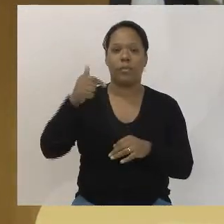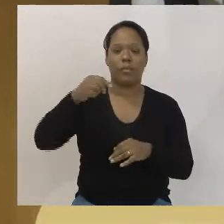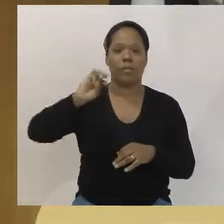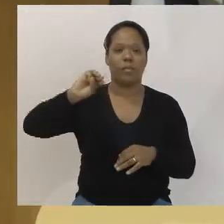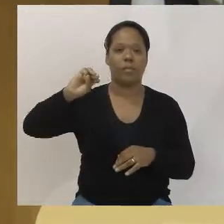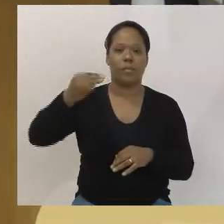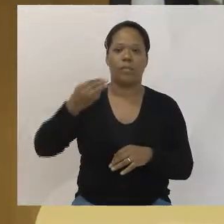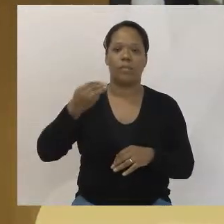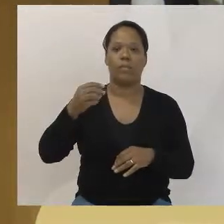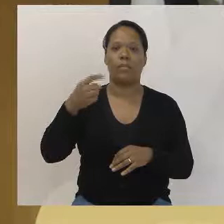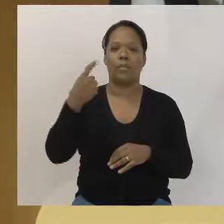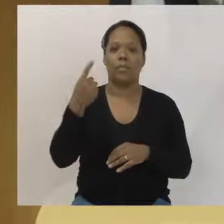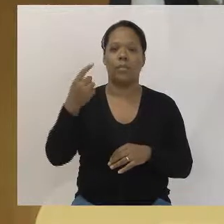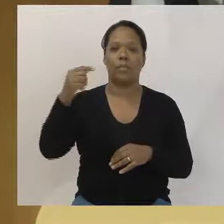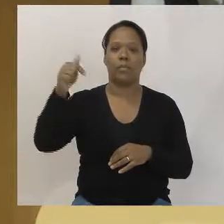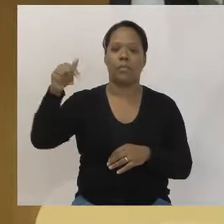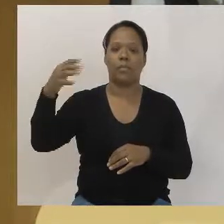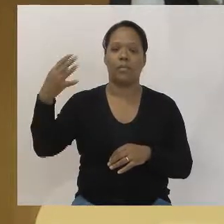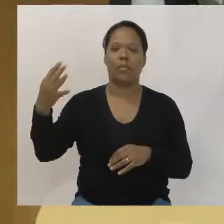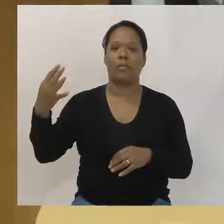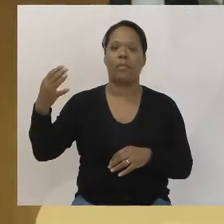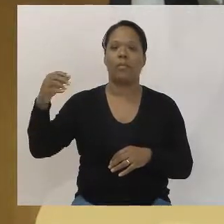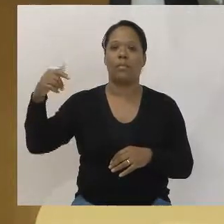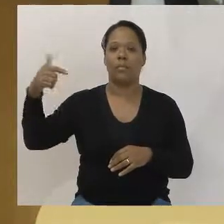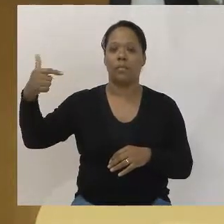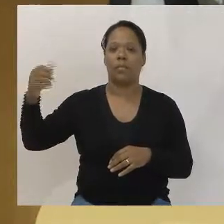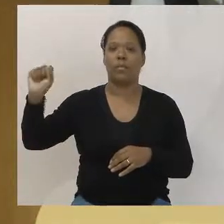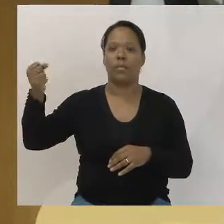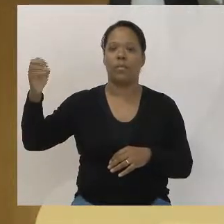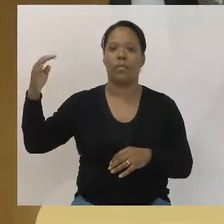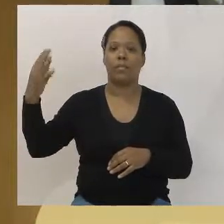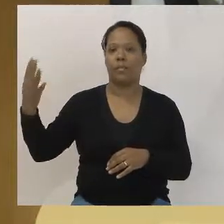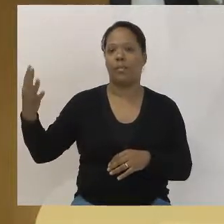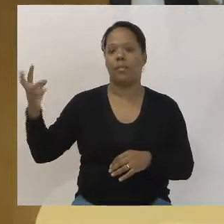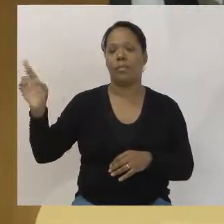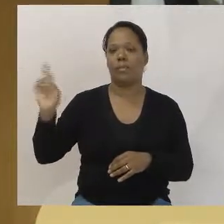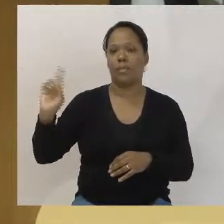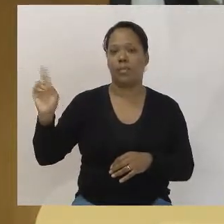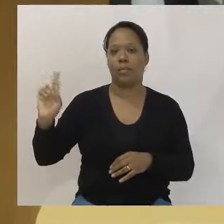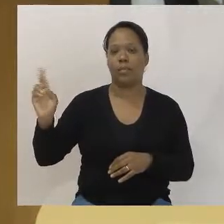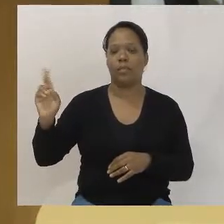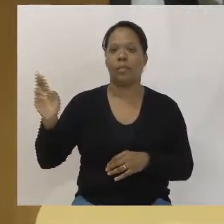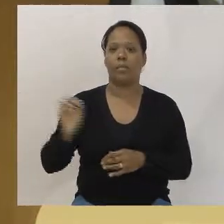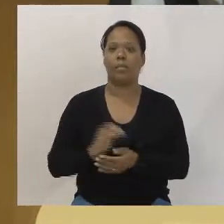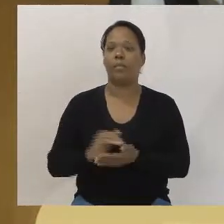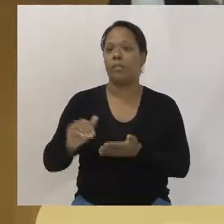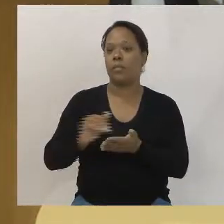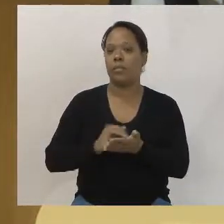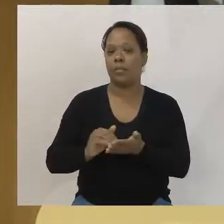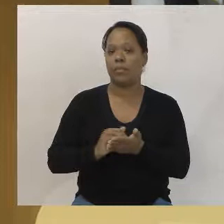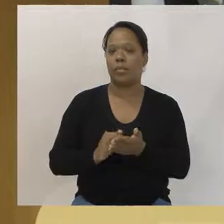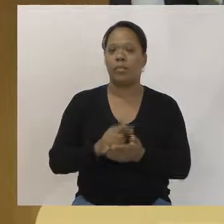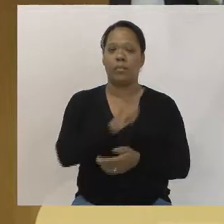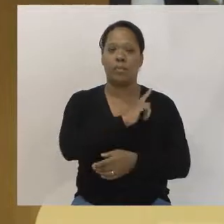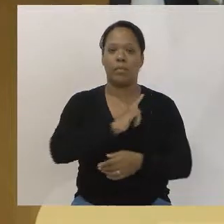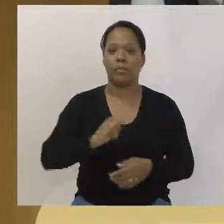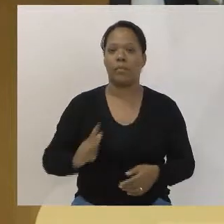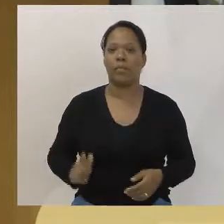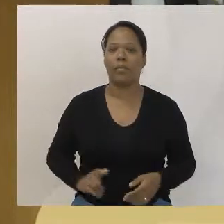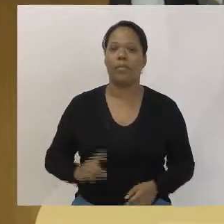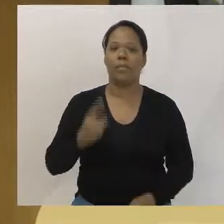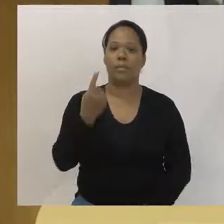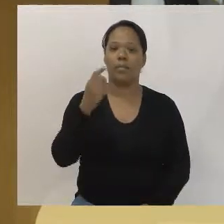milhões cento e setenta e quatro mil duzentos e oitenta e quatro reais secretaria de governo